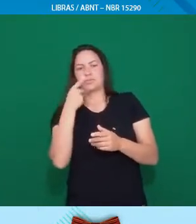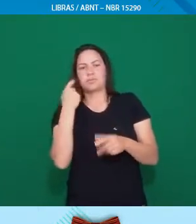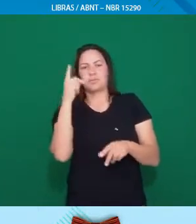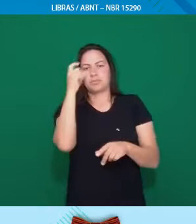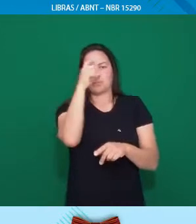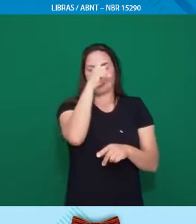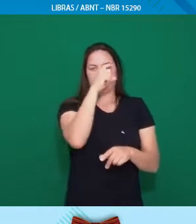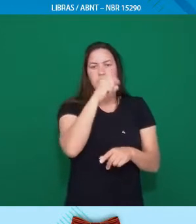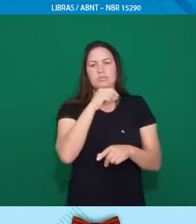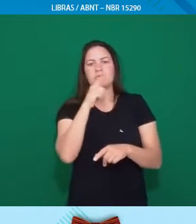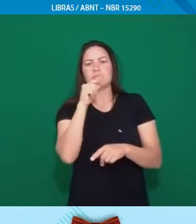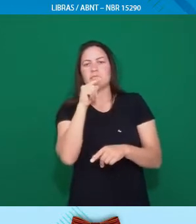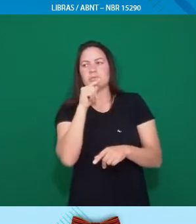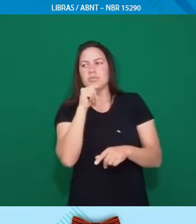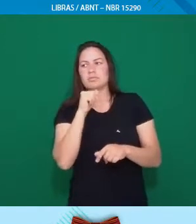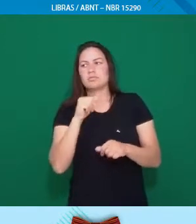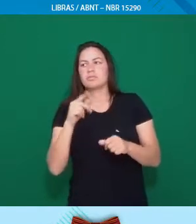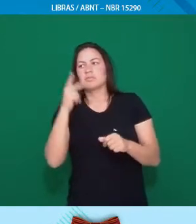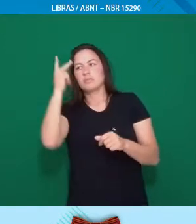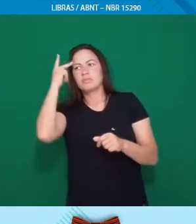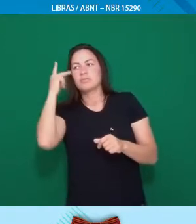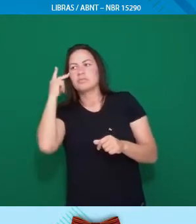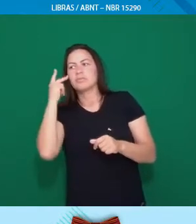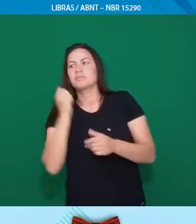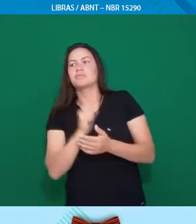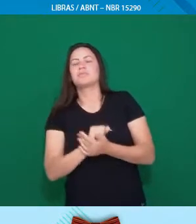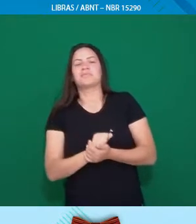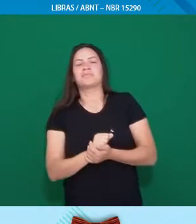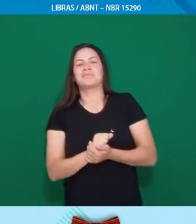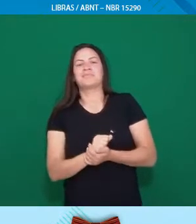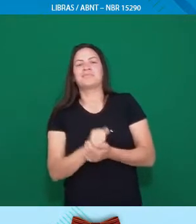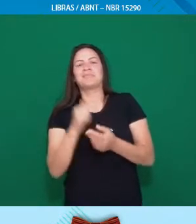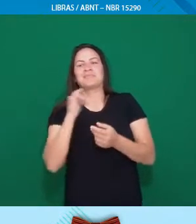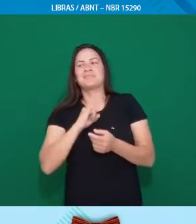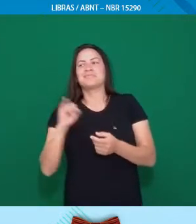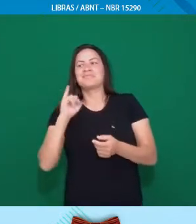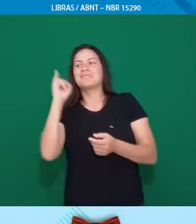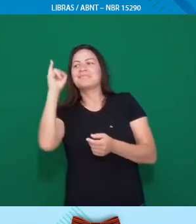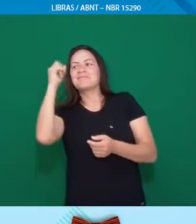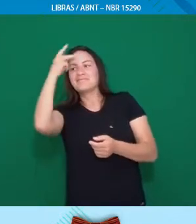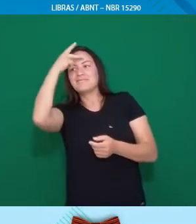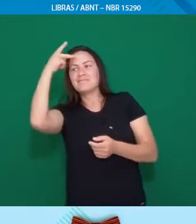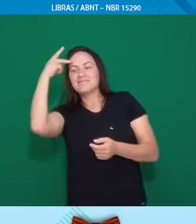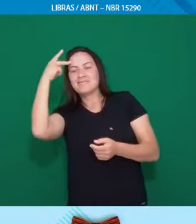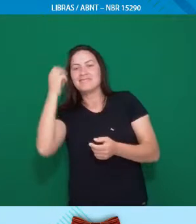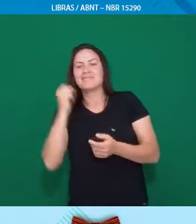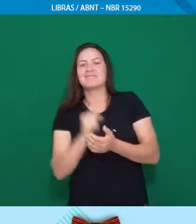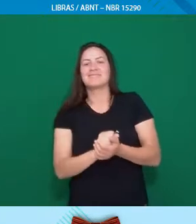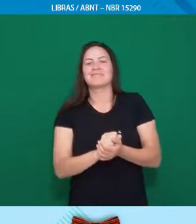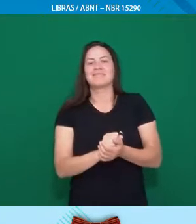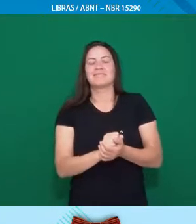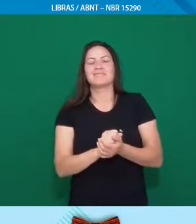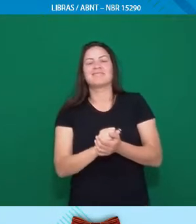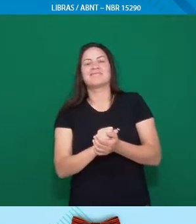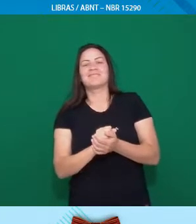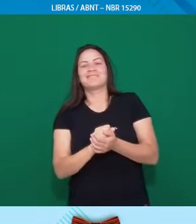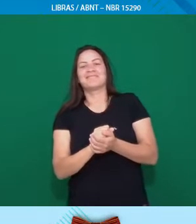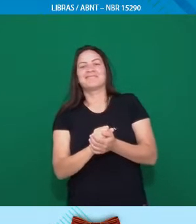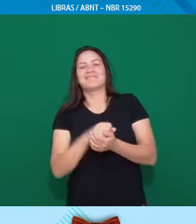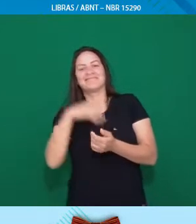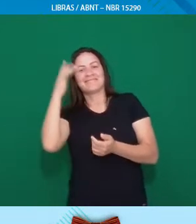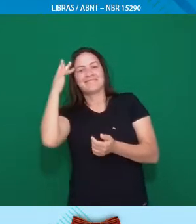dificuldade que foi né Essa essa situação que envolveu essa família e com o importante é que tem uma pessoas que se disponham